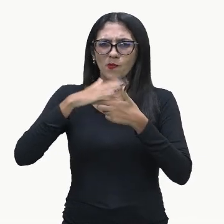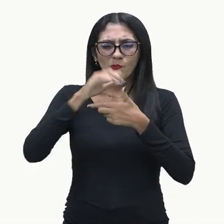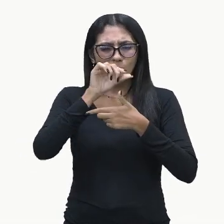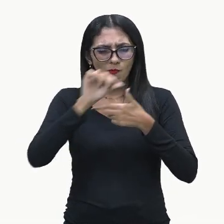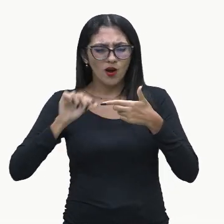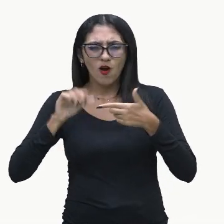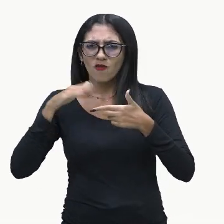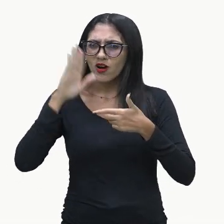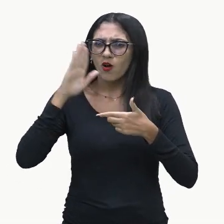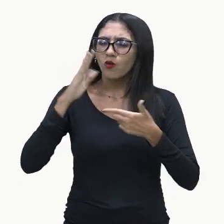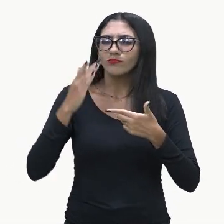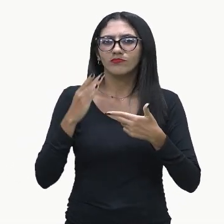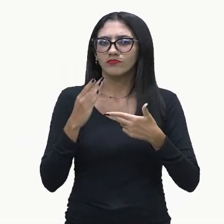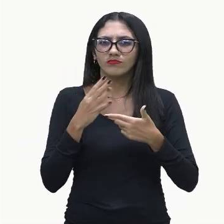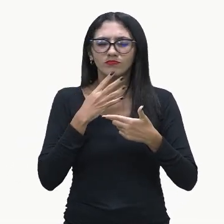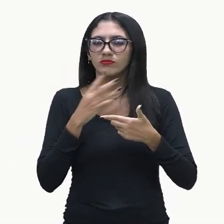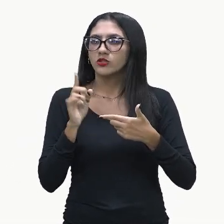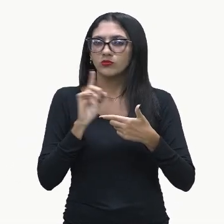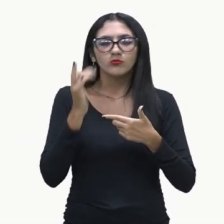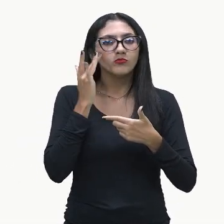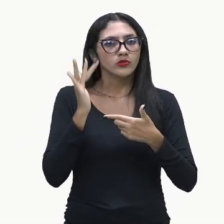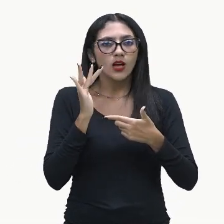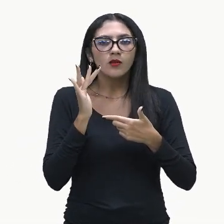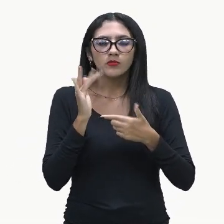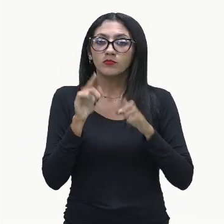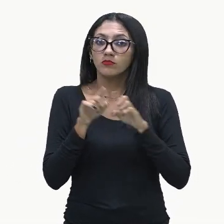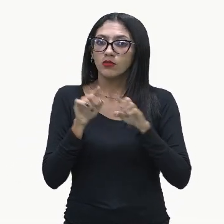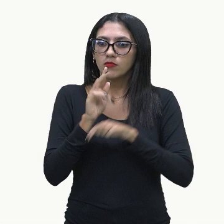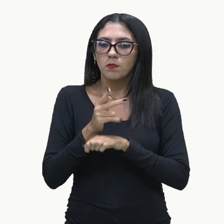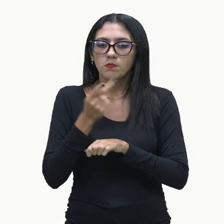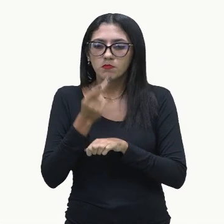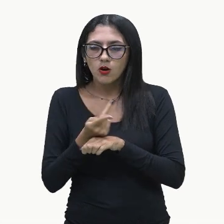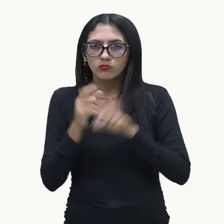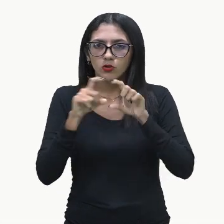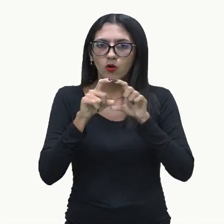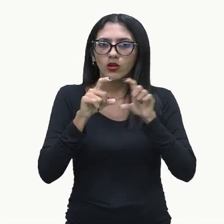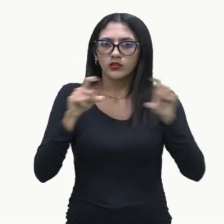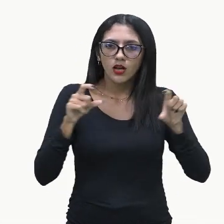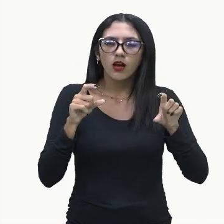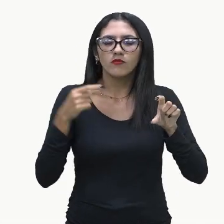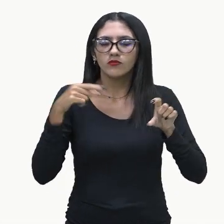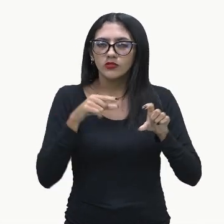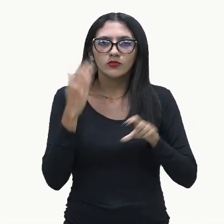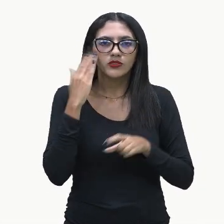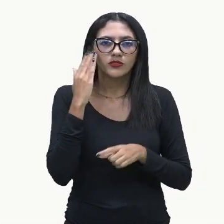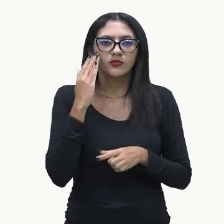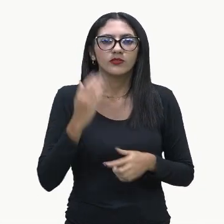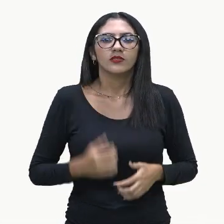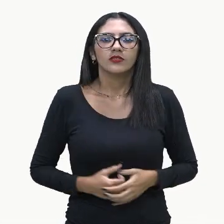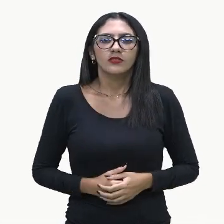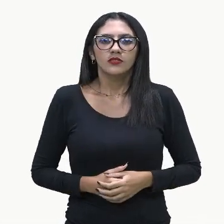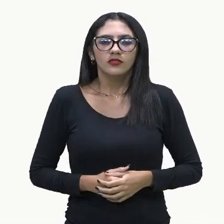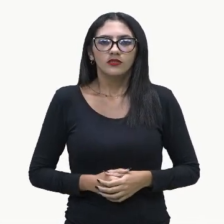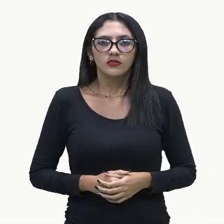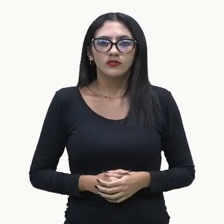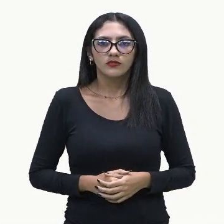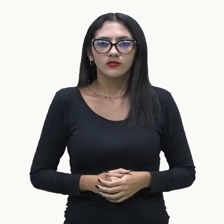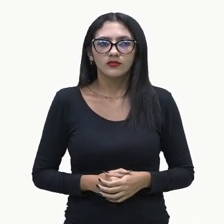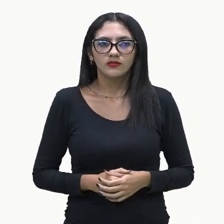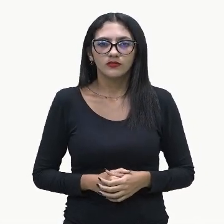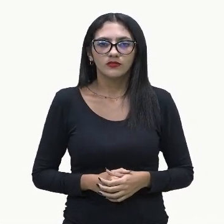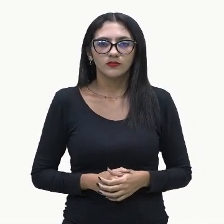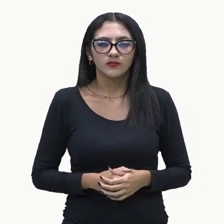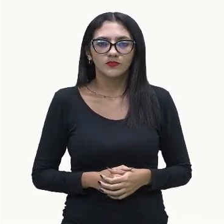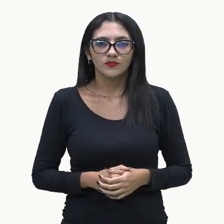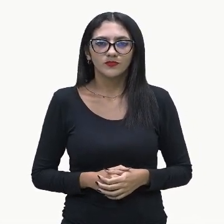valor. Mas quando a gente calcular, você vai ver que é maior do que os outros dois catetos. Tudo bem? E o que a gente vai fazer?